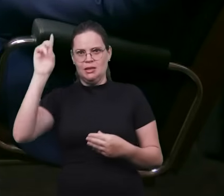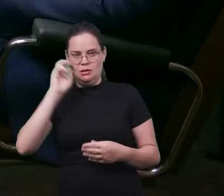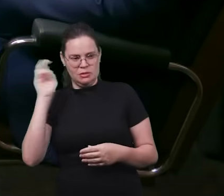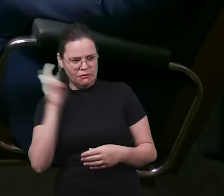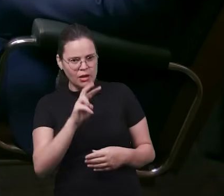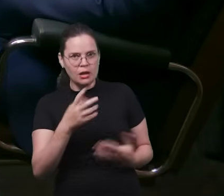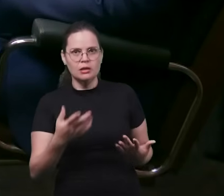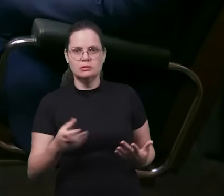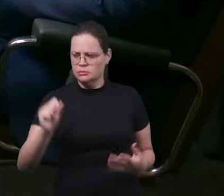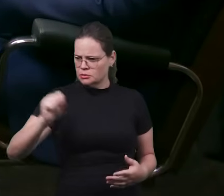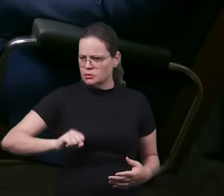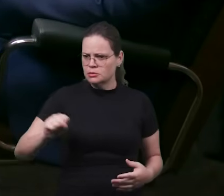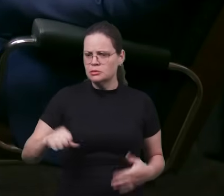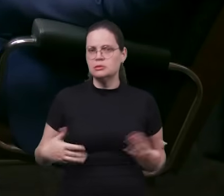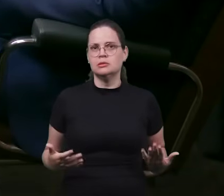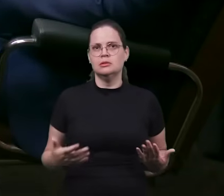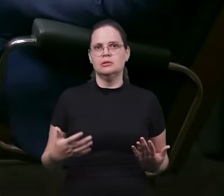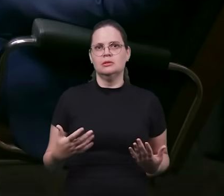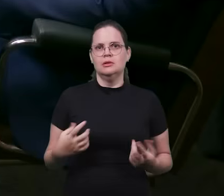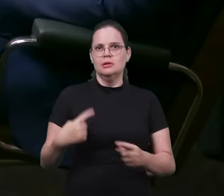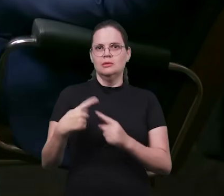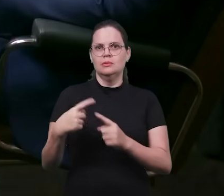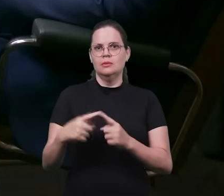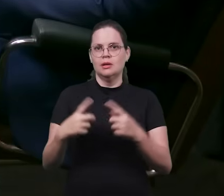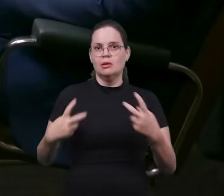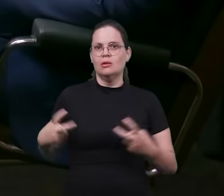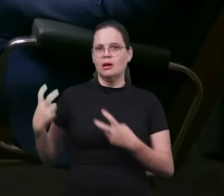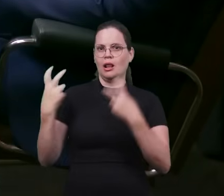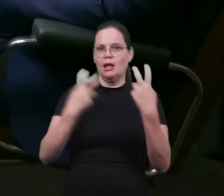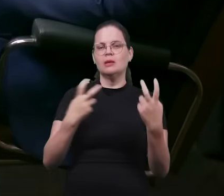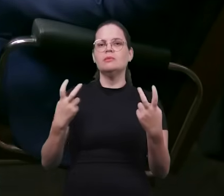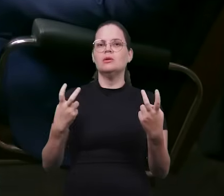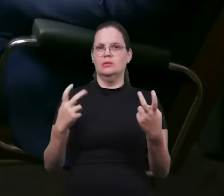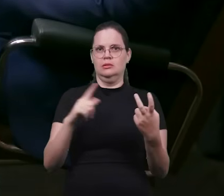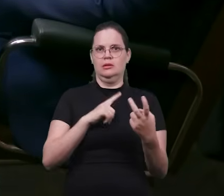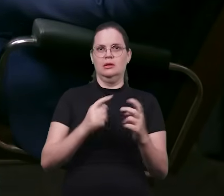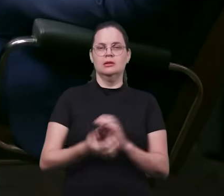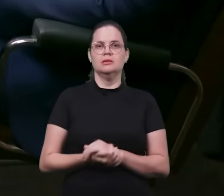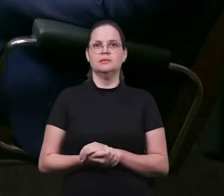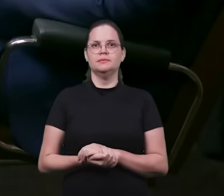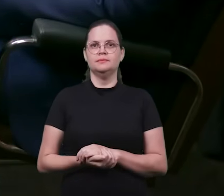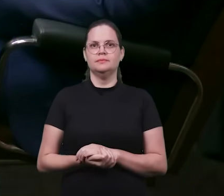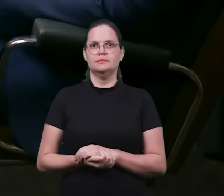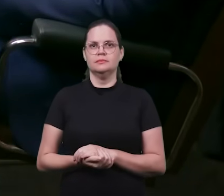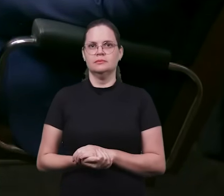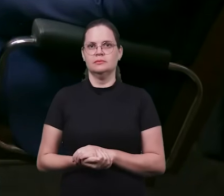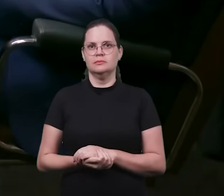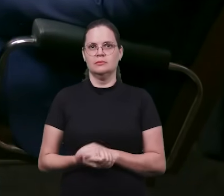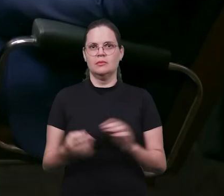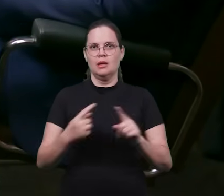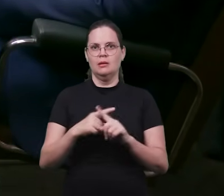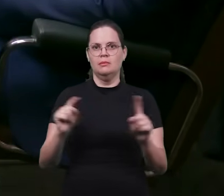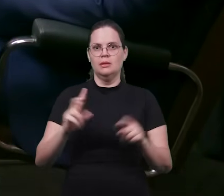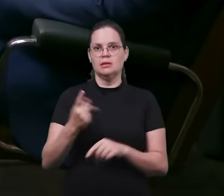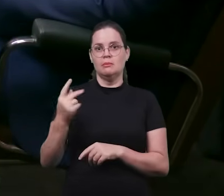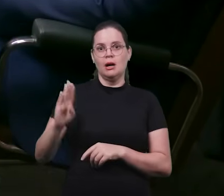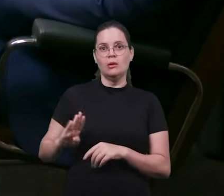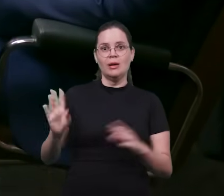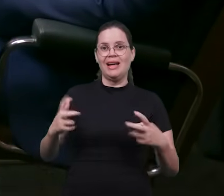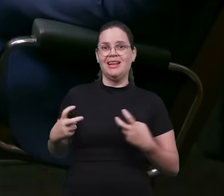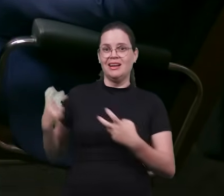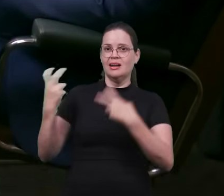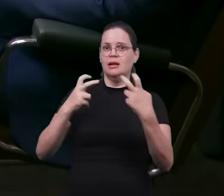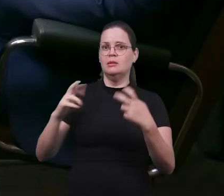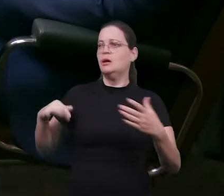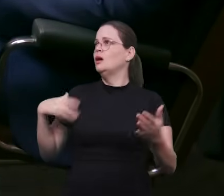o clamor, seria mais tarde em relação a esse episódio, né? Mas ele está lá, Abacuque está lá dizendo assim: até quando,